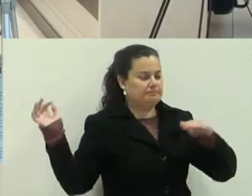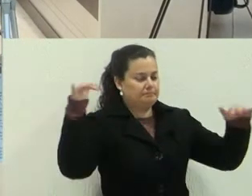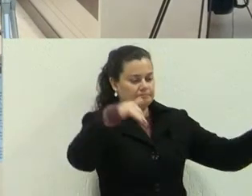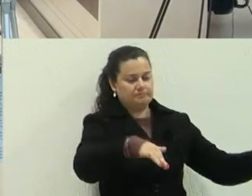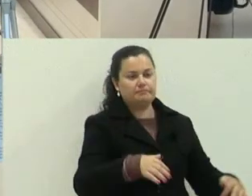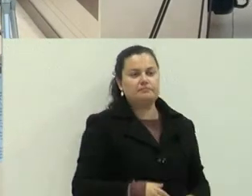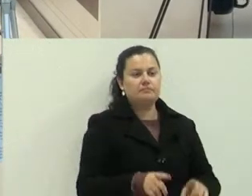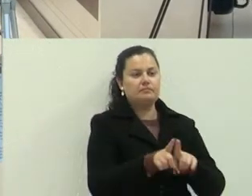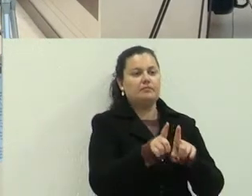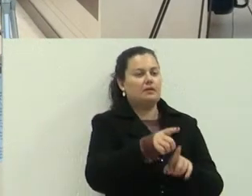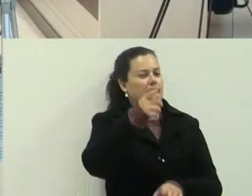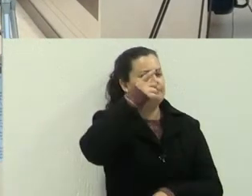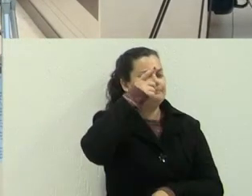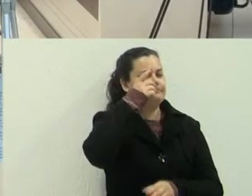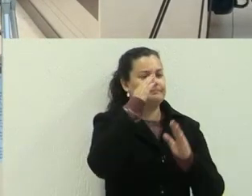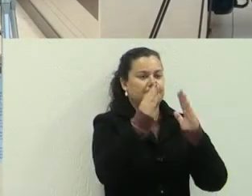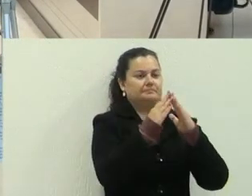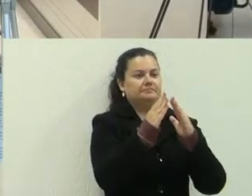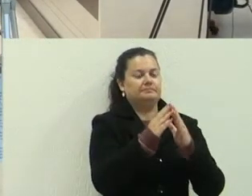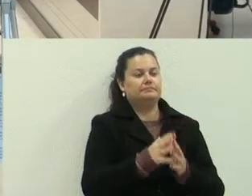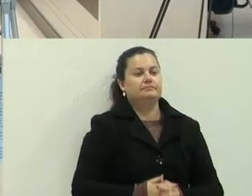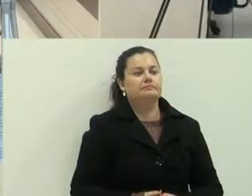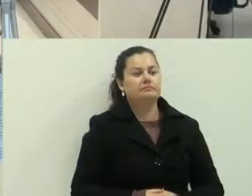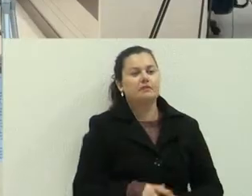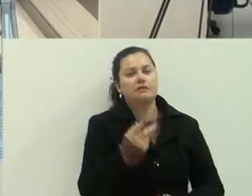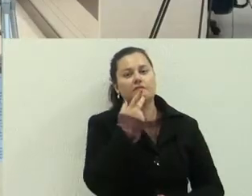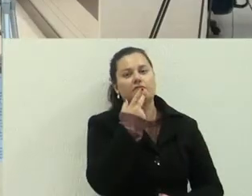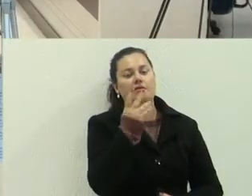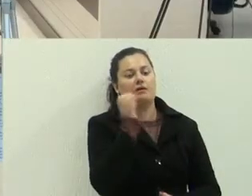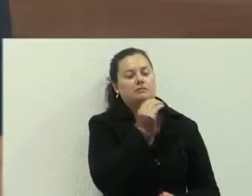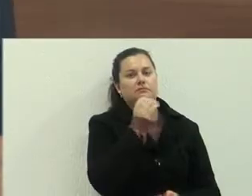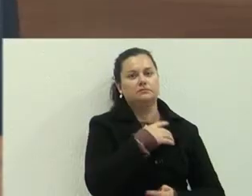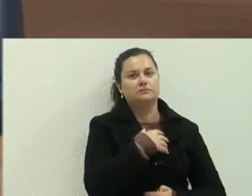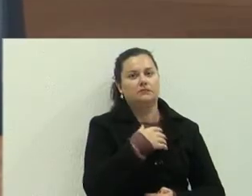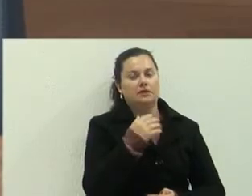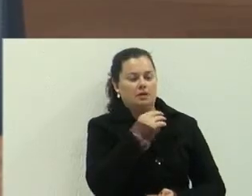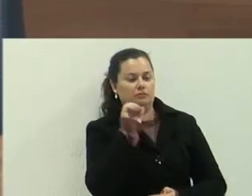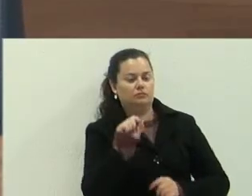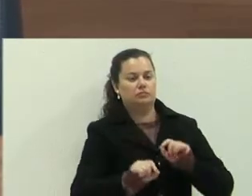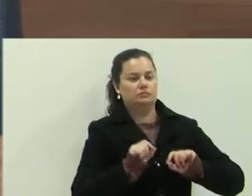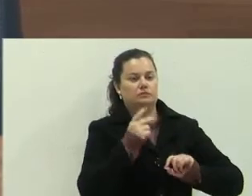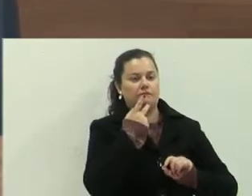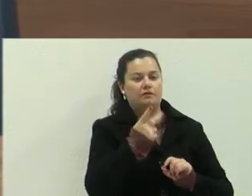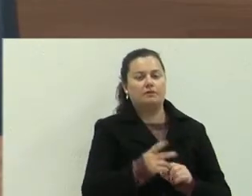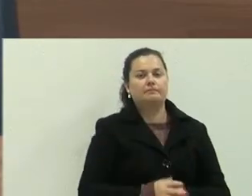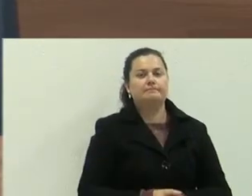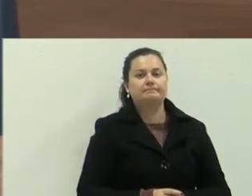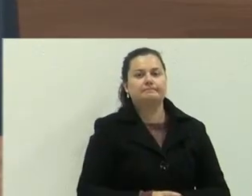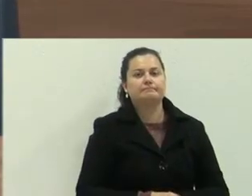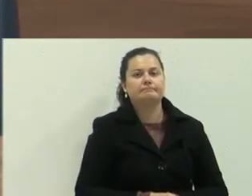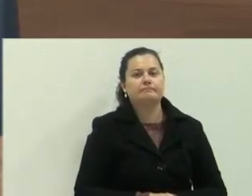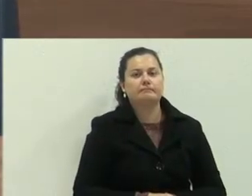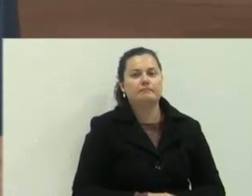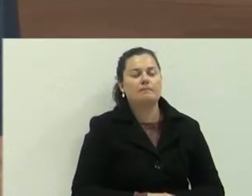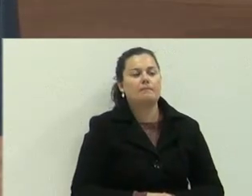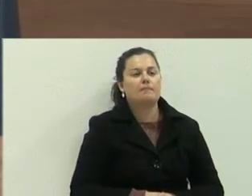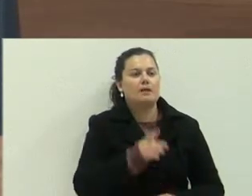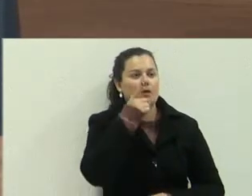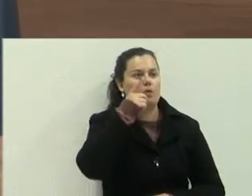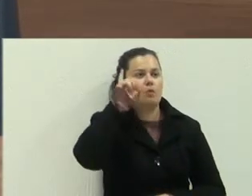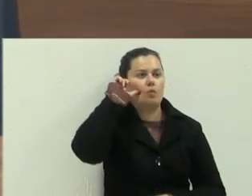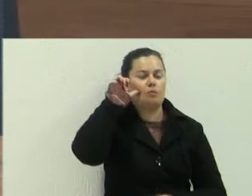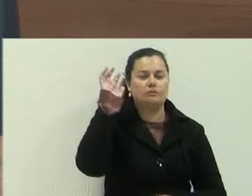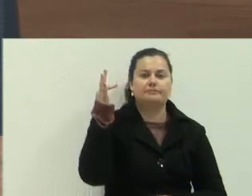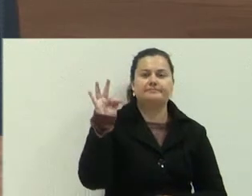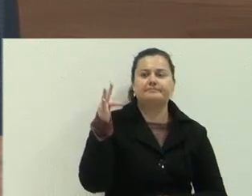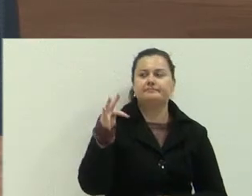presentes e a você também que está assistindo da sua casa. A minha fala é rápida, somente comentar com relação à atividade que aconteceu ontem em Floripa,